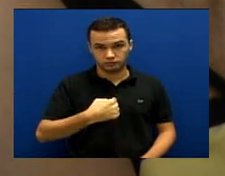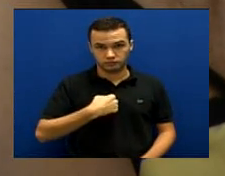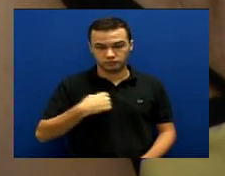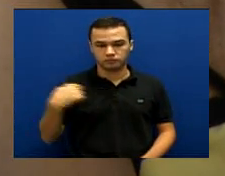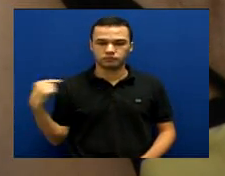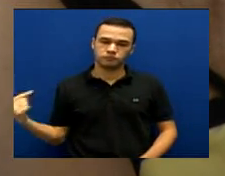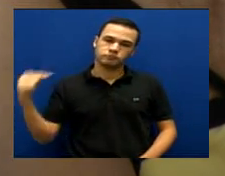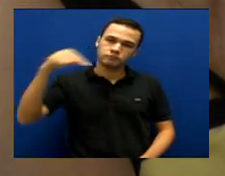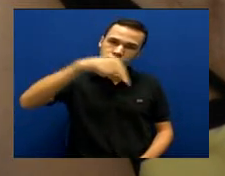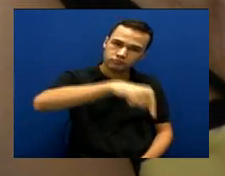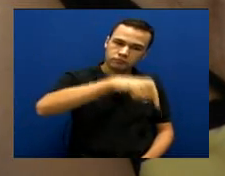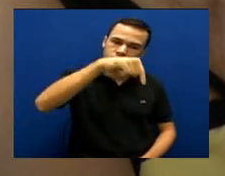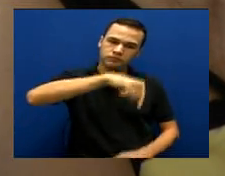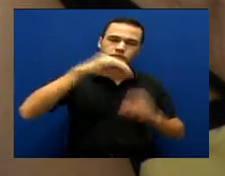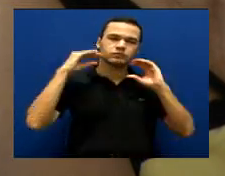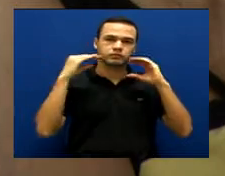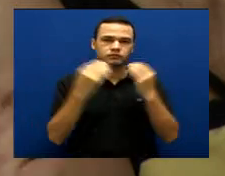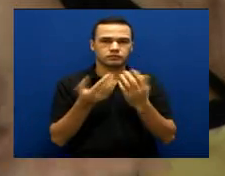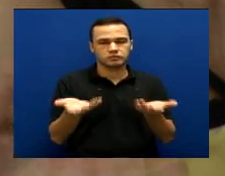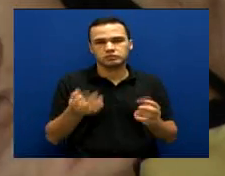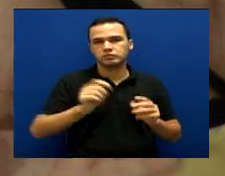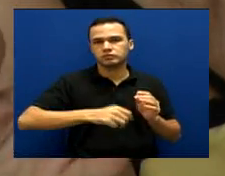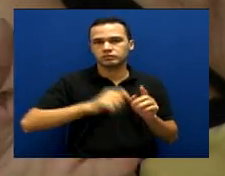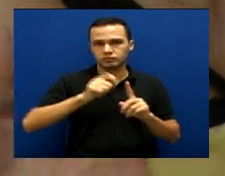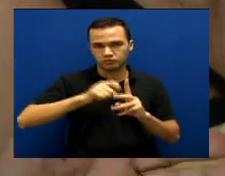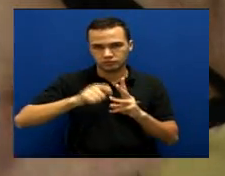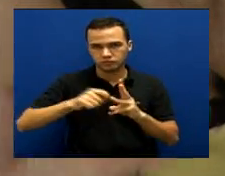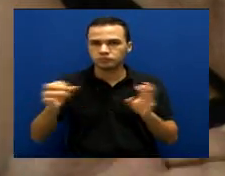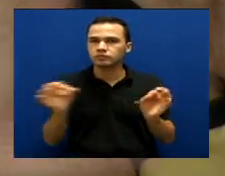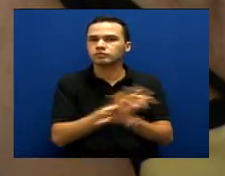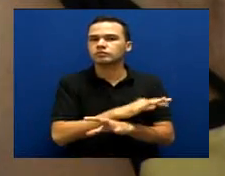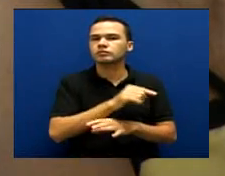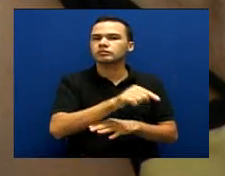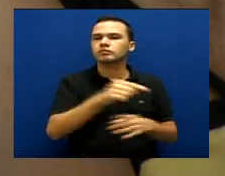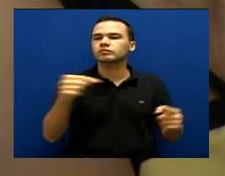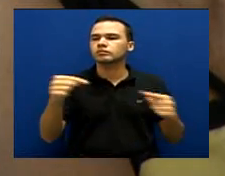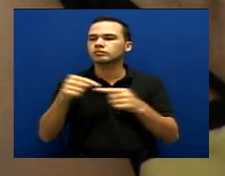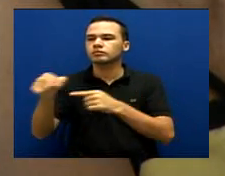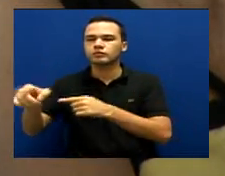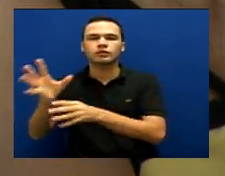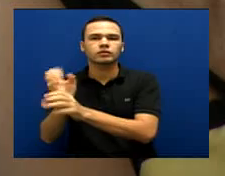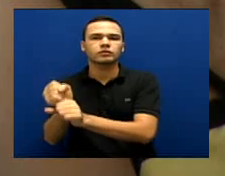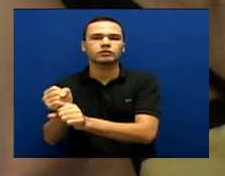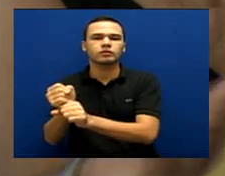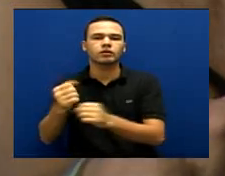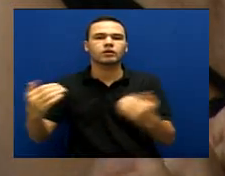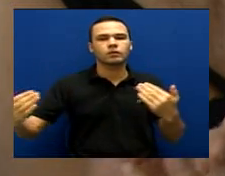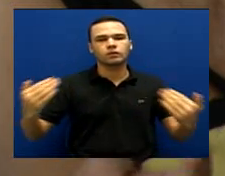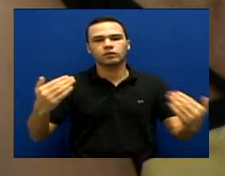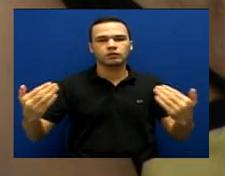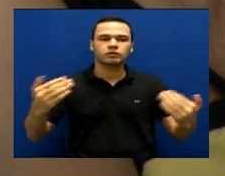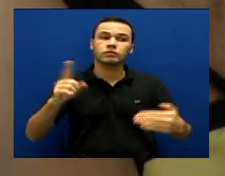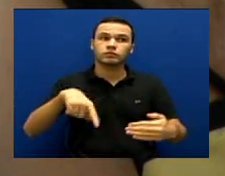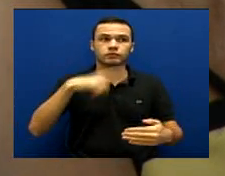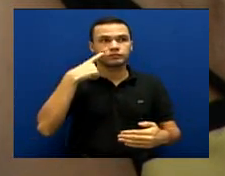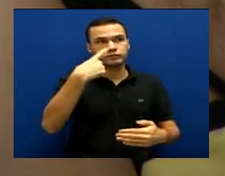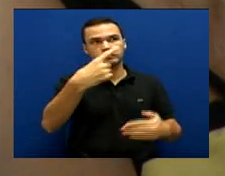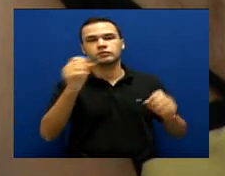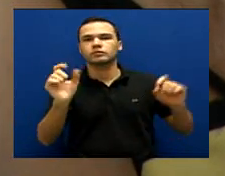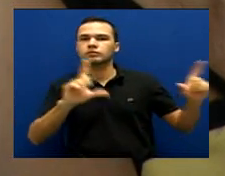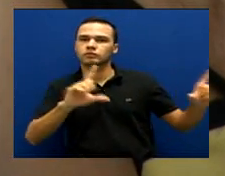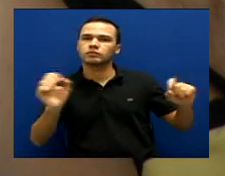kibon fechamos o trimestre como é que o trimestre está em relação ao total os números são esses nós